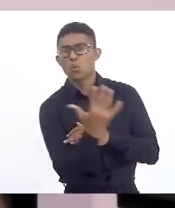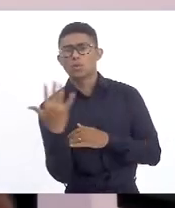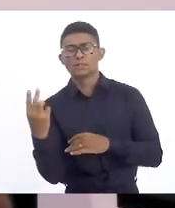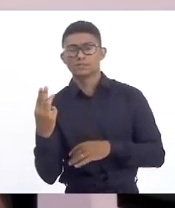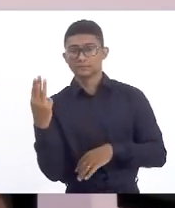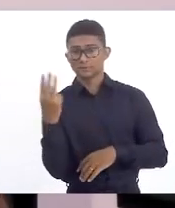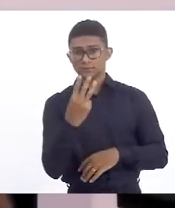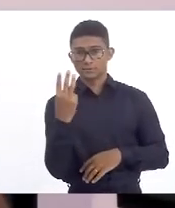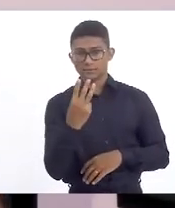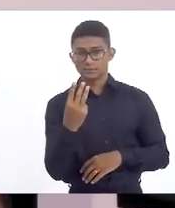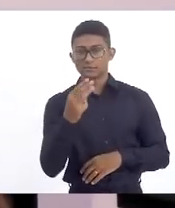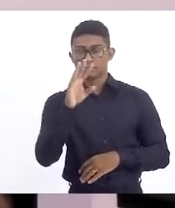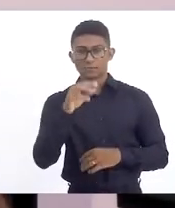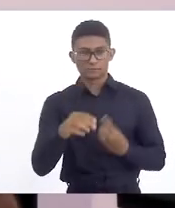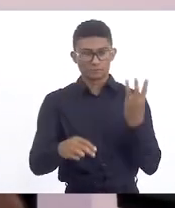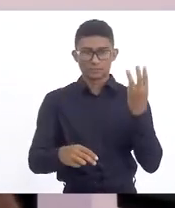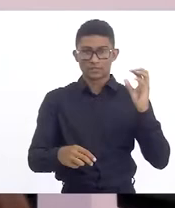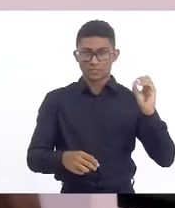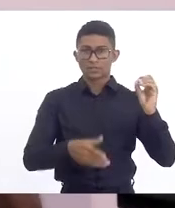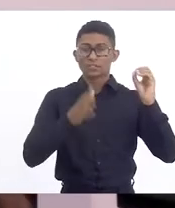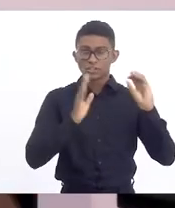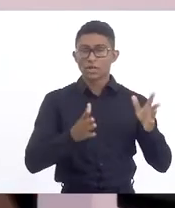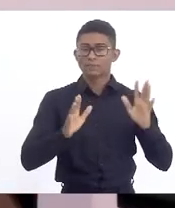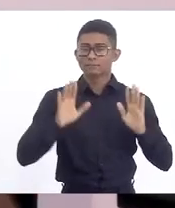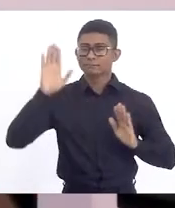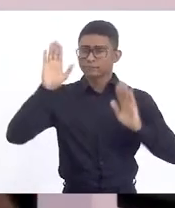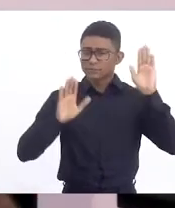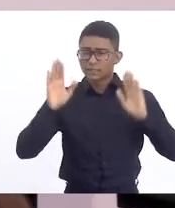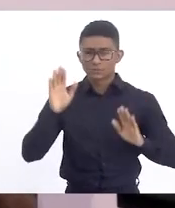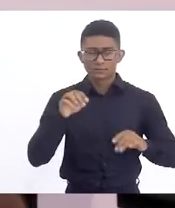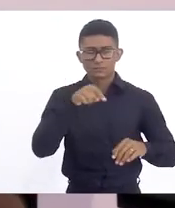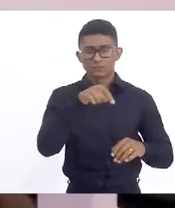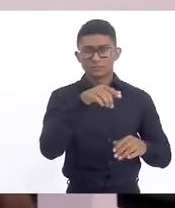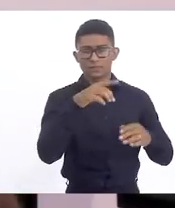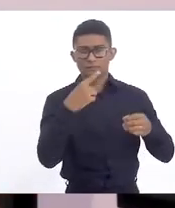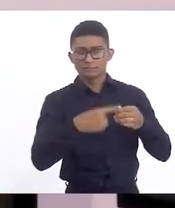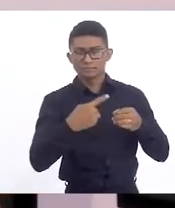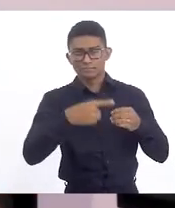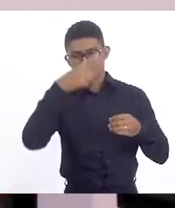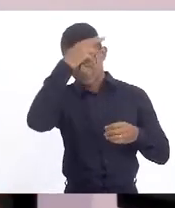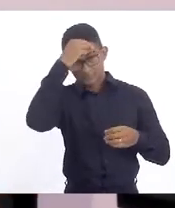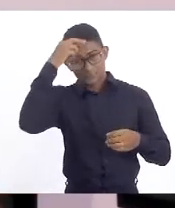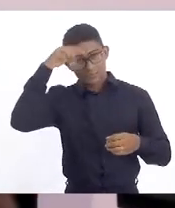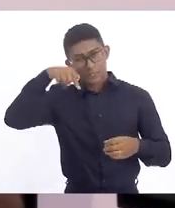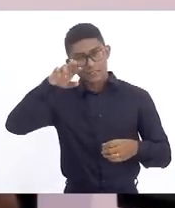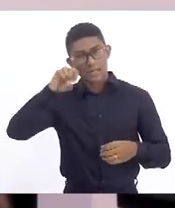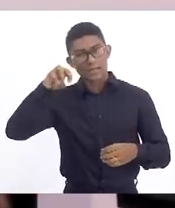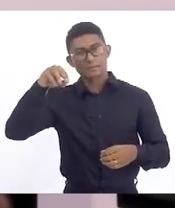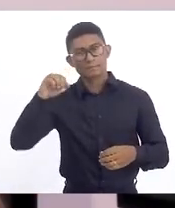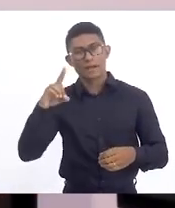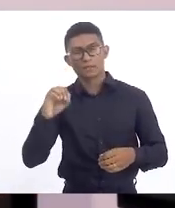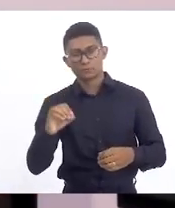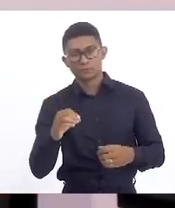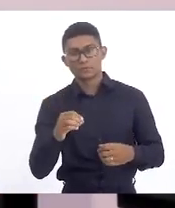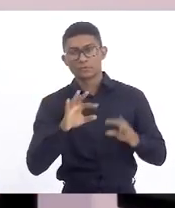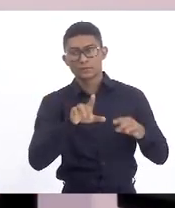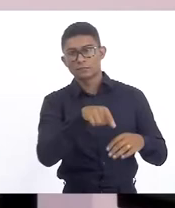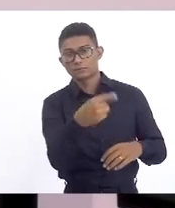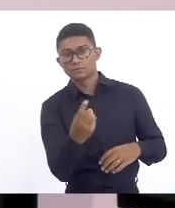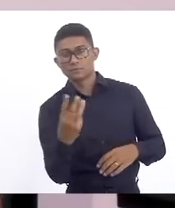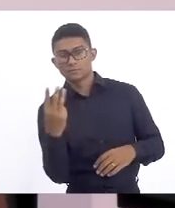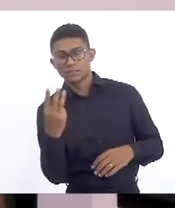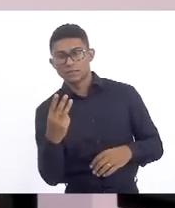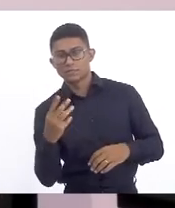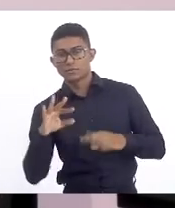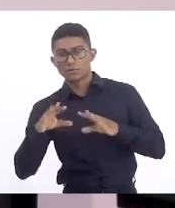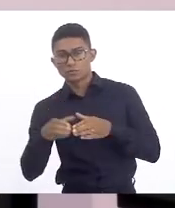Industrial, 30 são licenciadas pelo município de Queimados e 3 pelo INEA. Mas o INEA, por